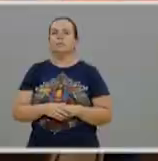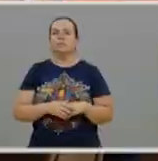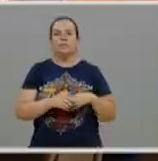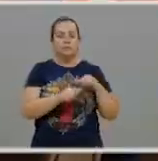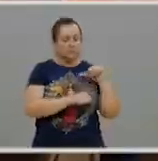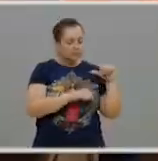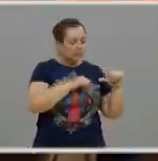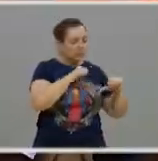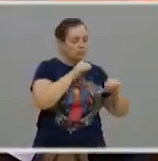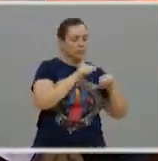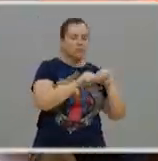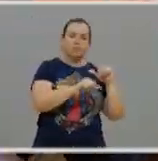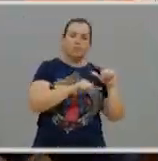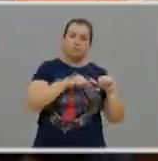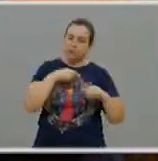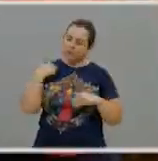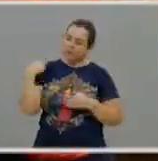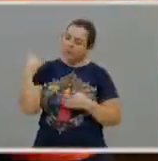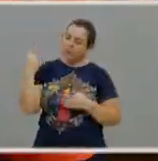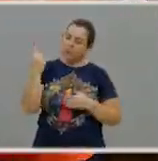céu.